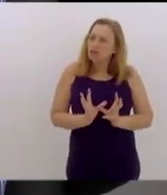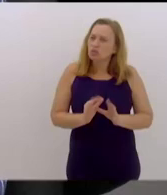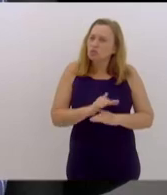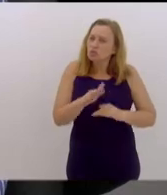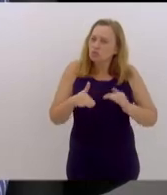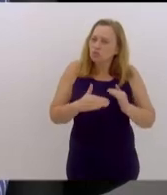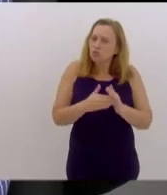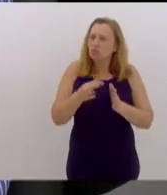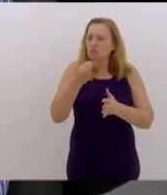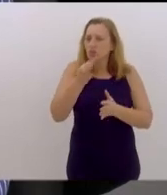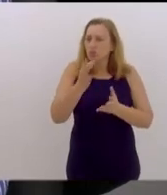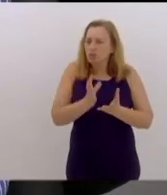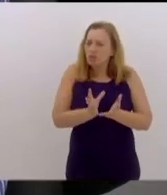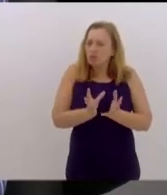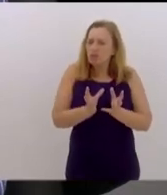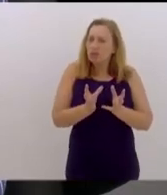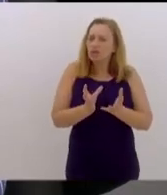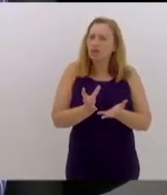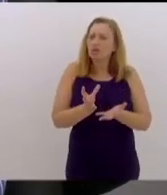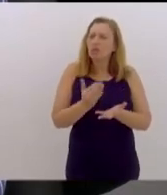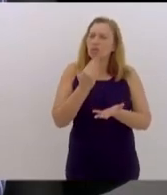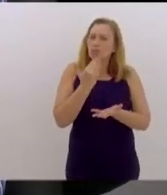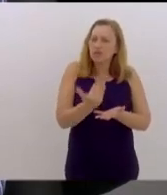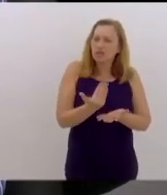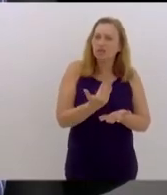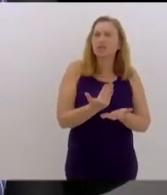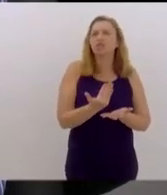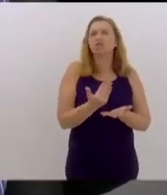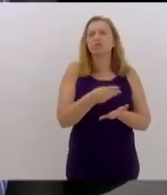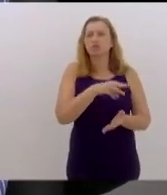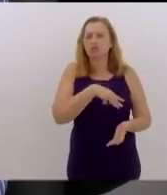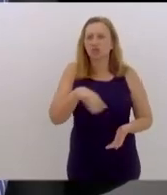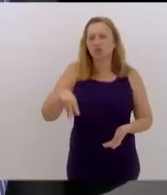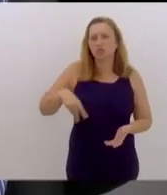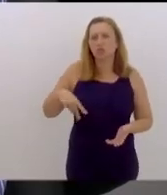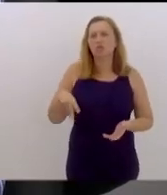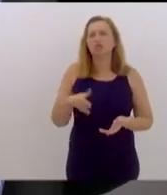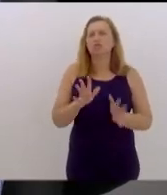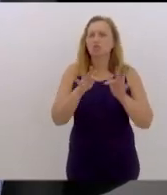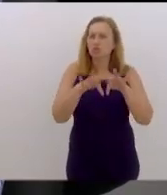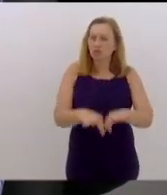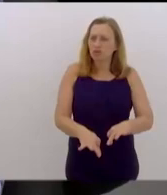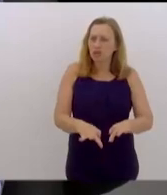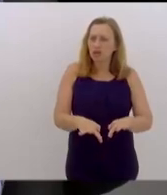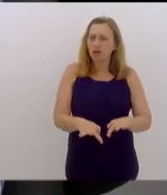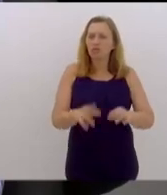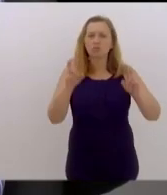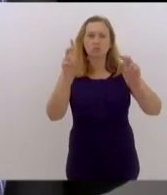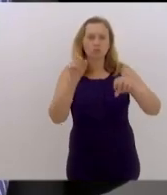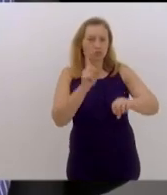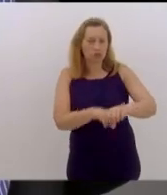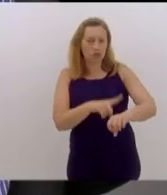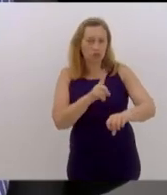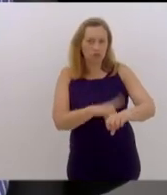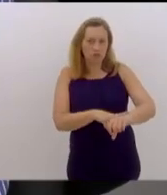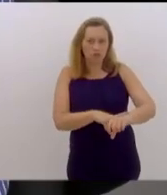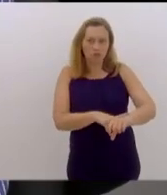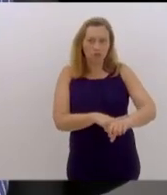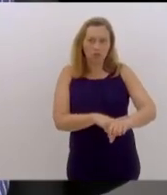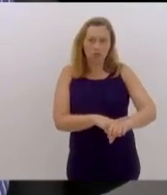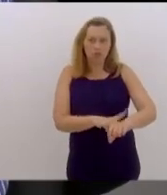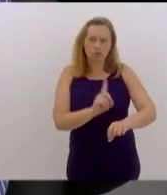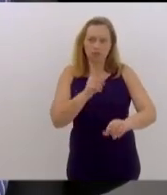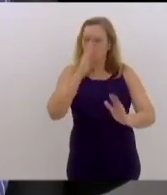essas sugestões é pedindo ao Ministério Público que ao final desse tempo se não